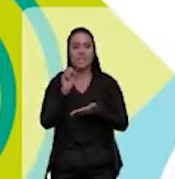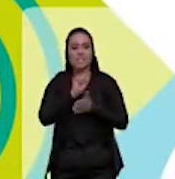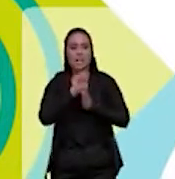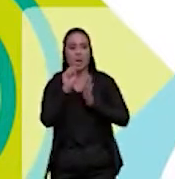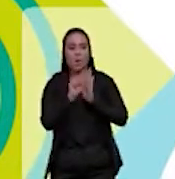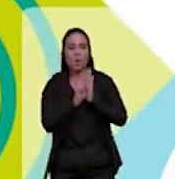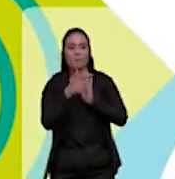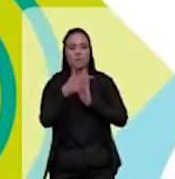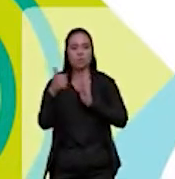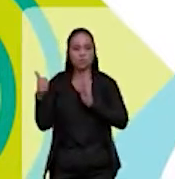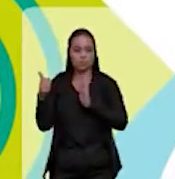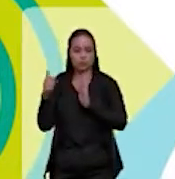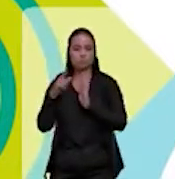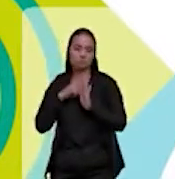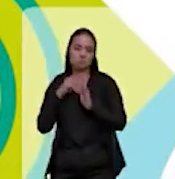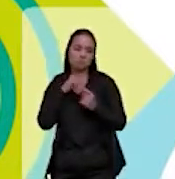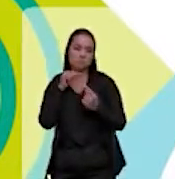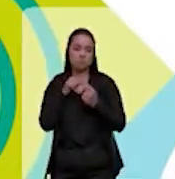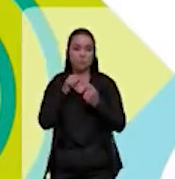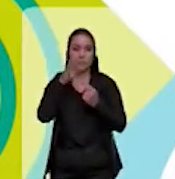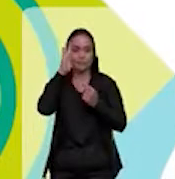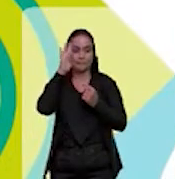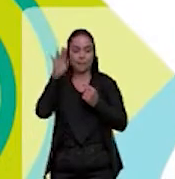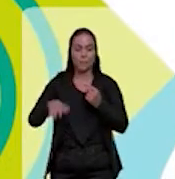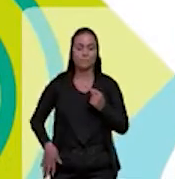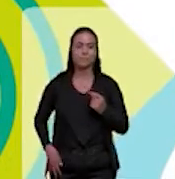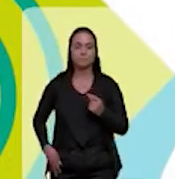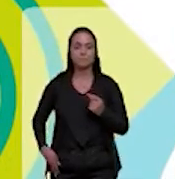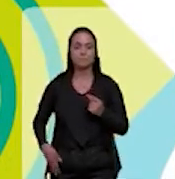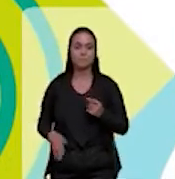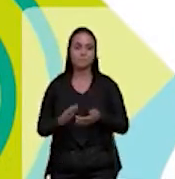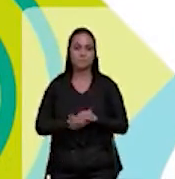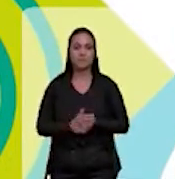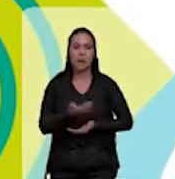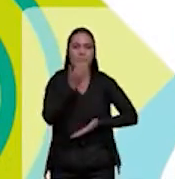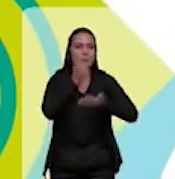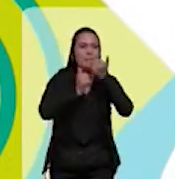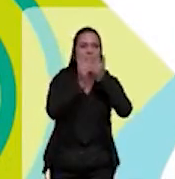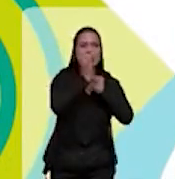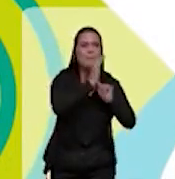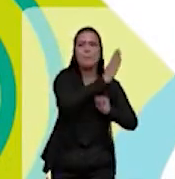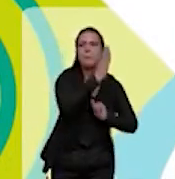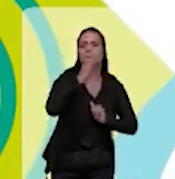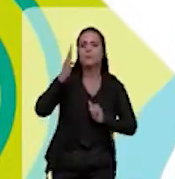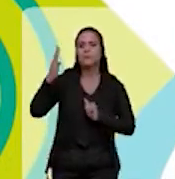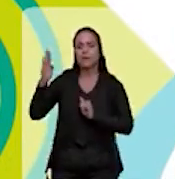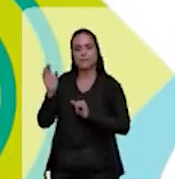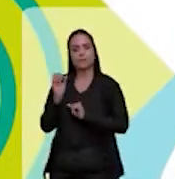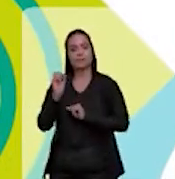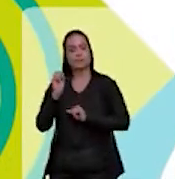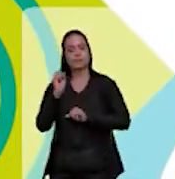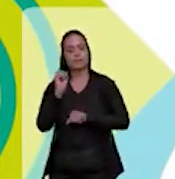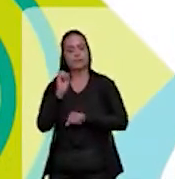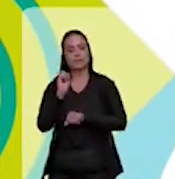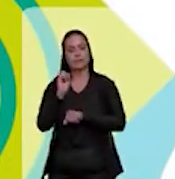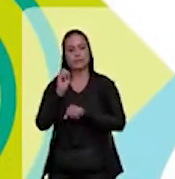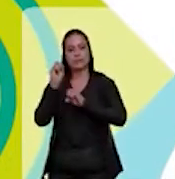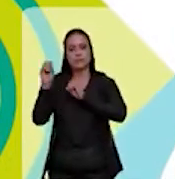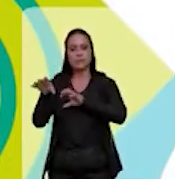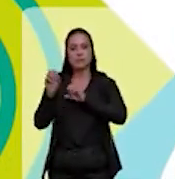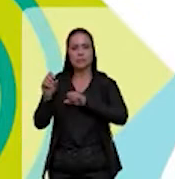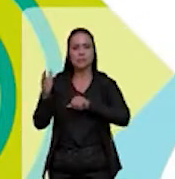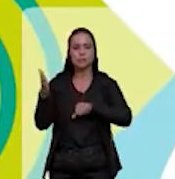21 seu objetivo primordial era alimentar as bibliotecas da rede de ensino do Itamarati no exterior